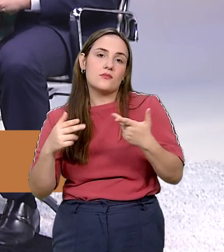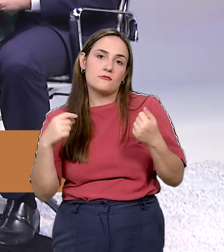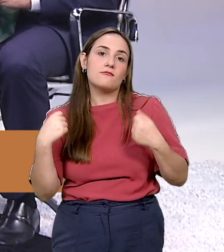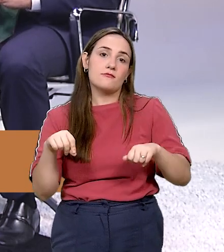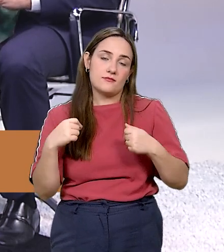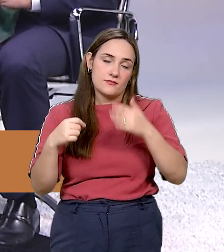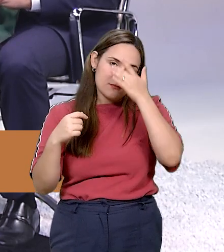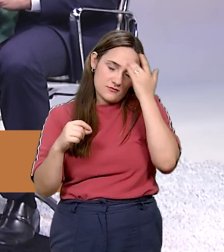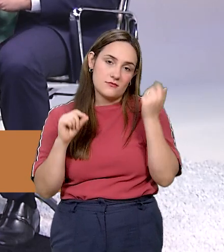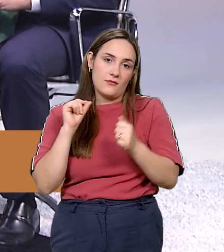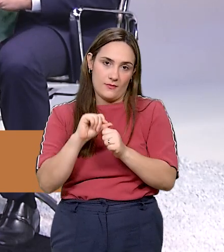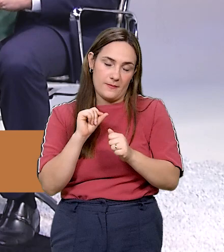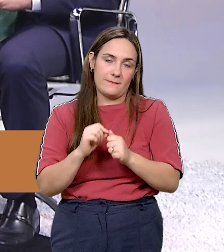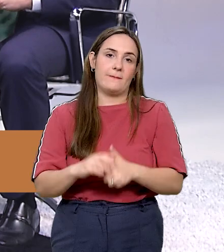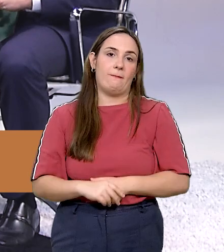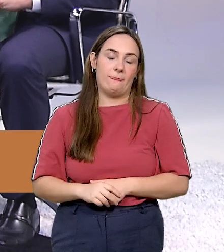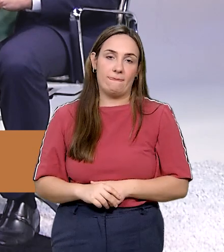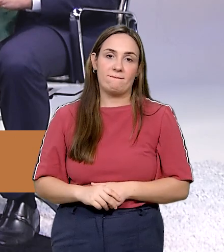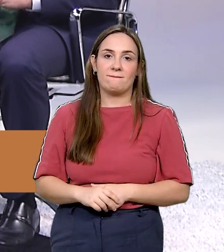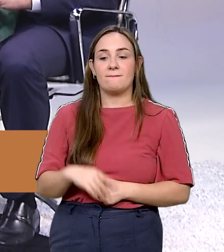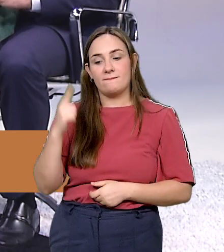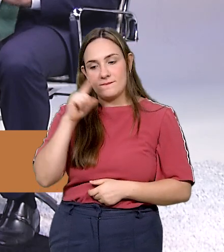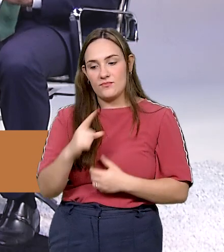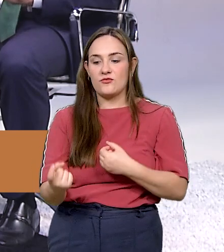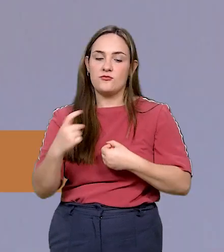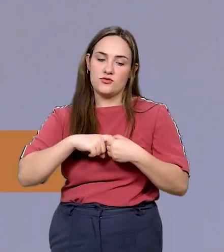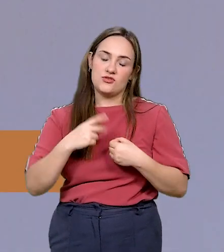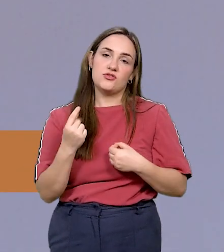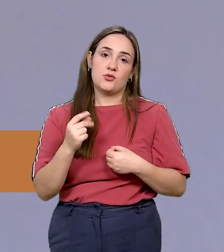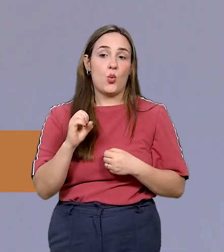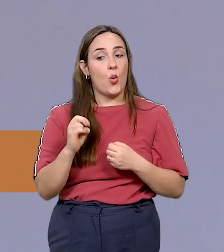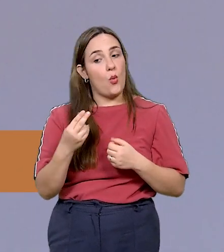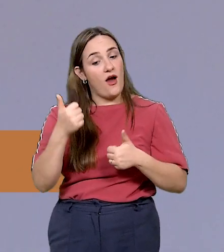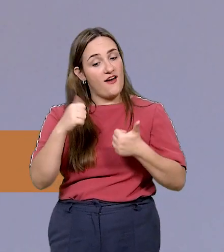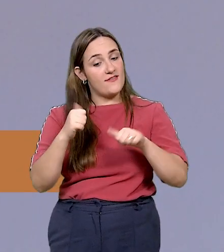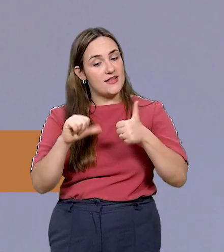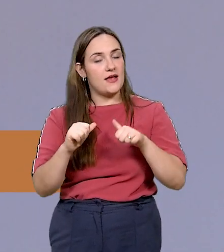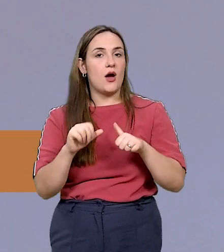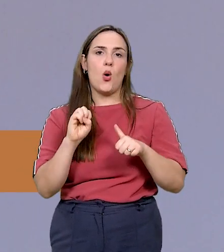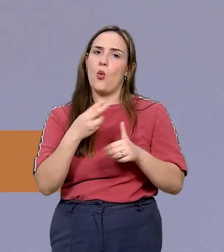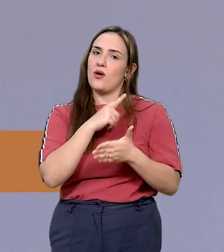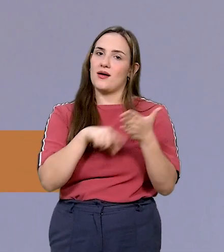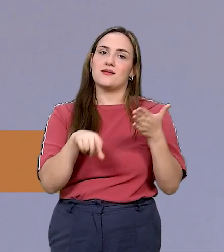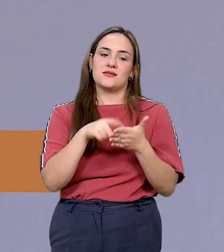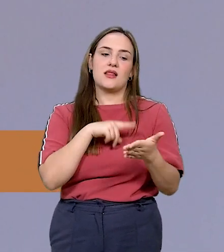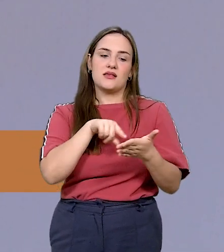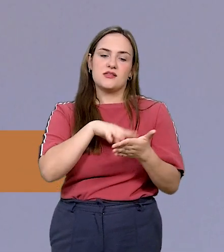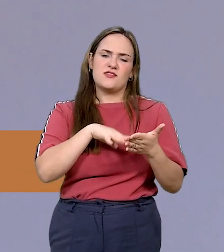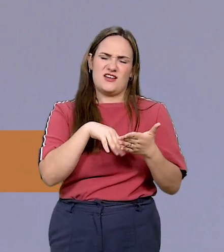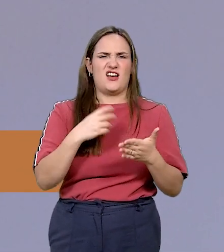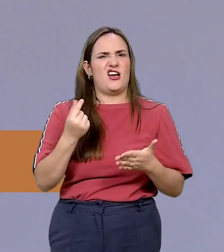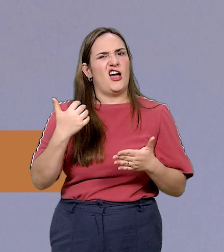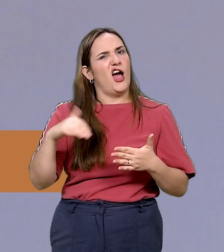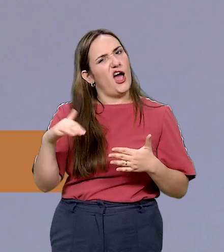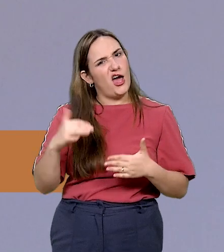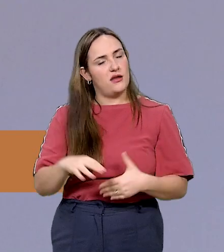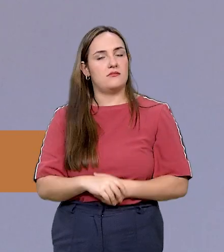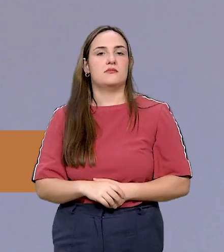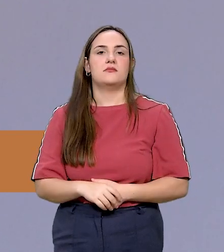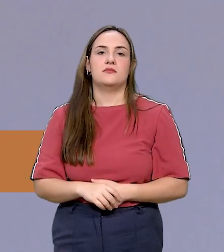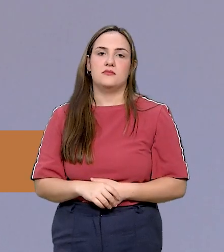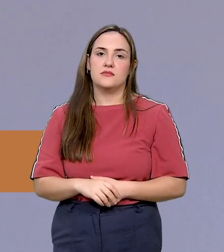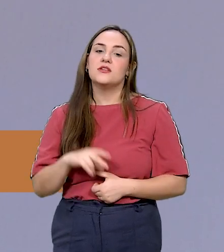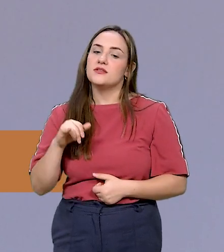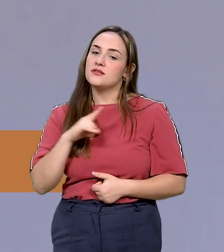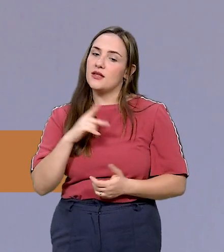providências que a pessoa precisa tomar para que ela possa reaver ou revisar ou mesmo anular aquela fatura ali, se